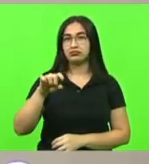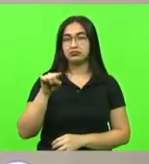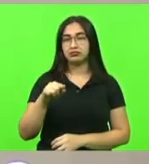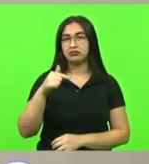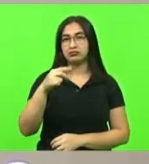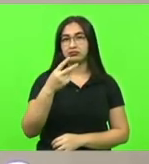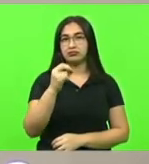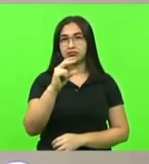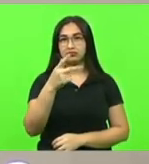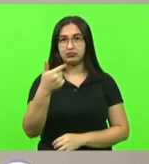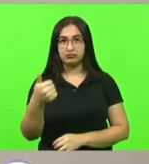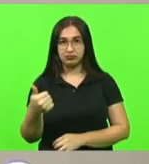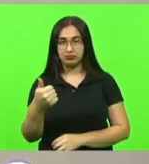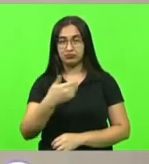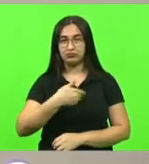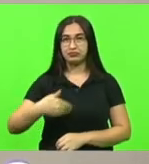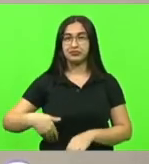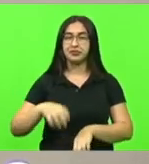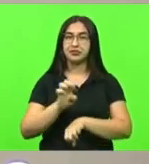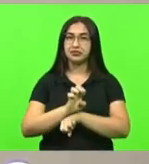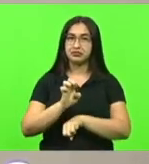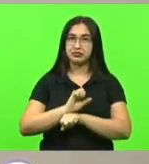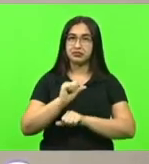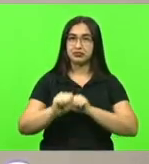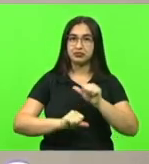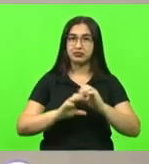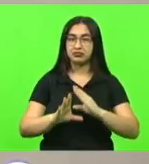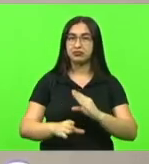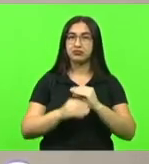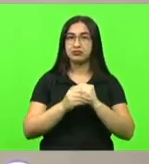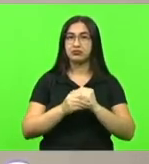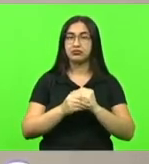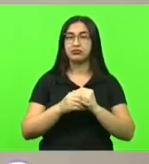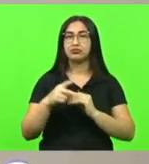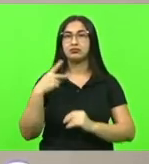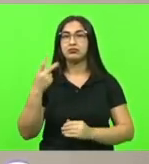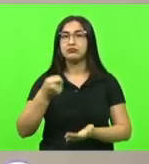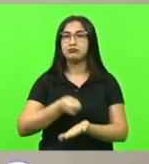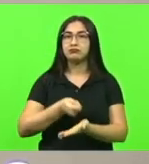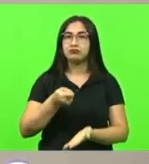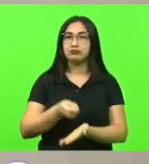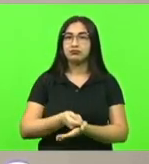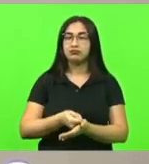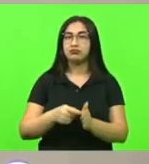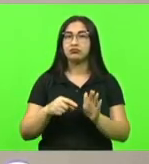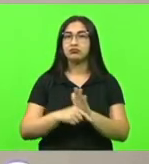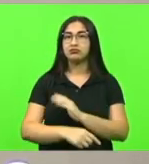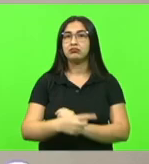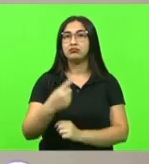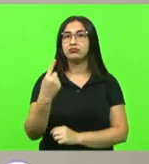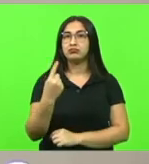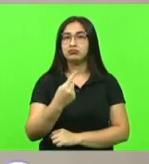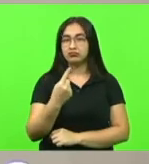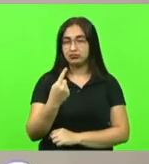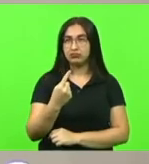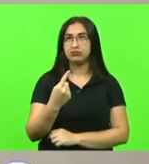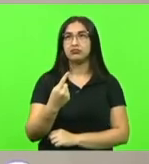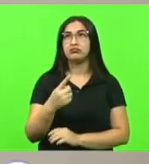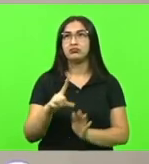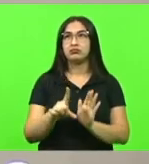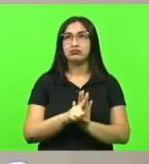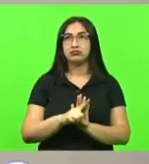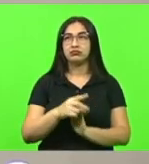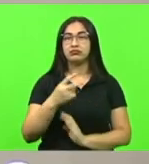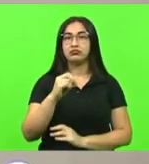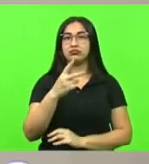2021, autor governo do Estado, altera emendas parlamentares impositivas constantes do anexo 1 da lei nº 18.055 de